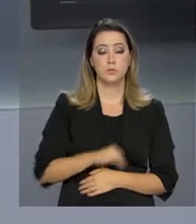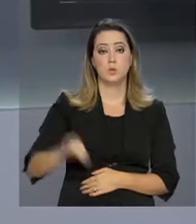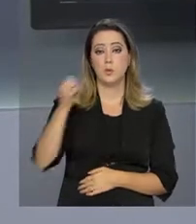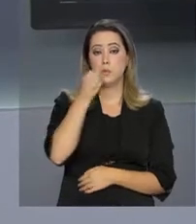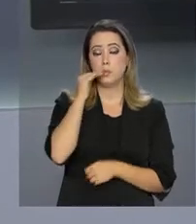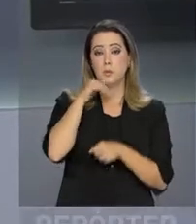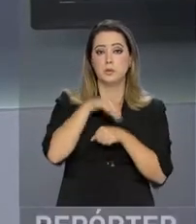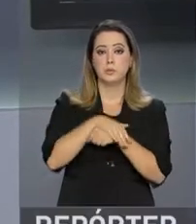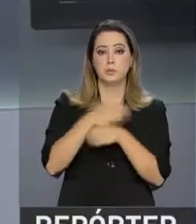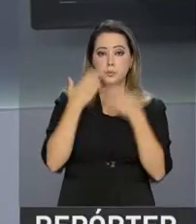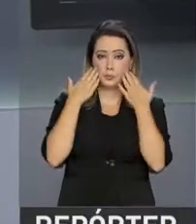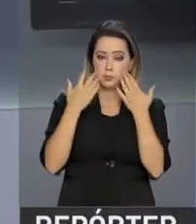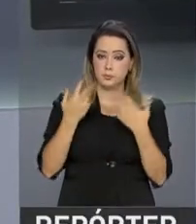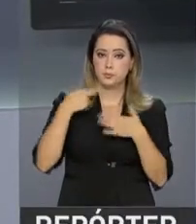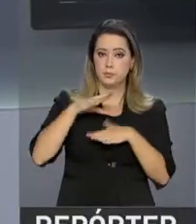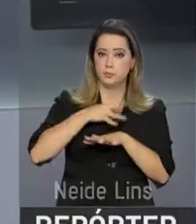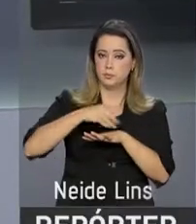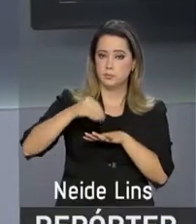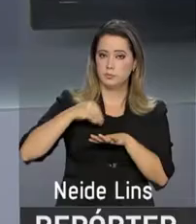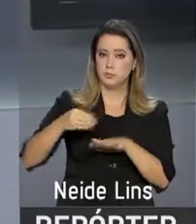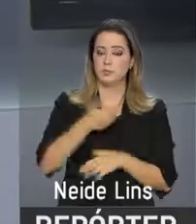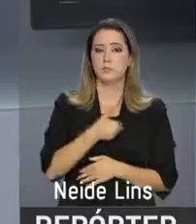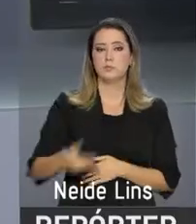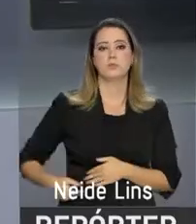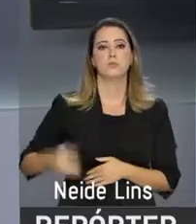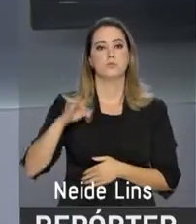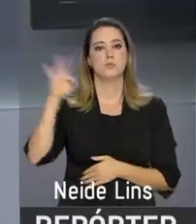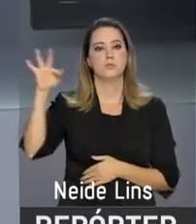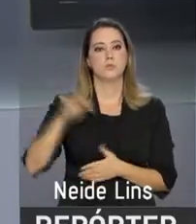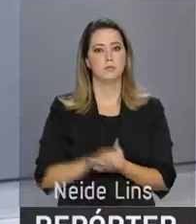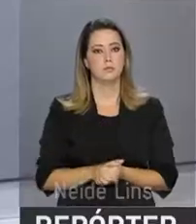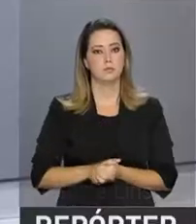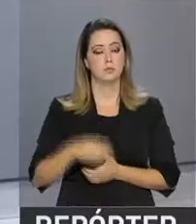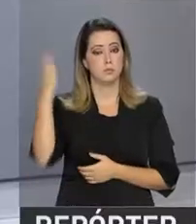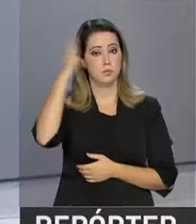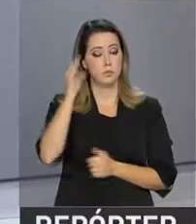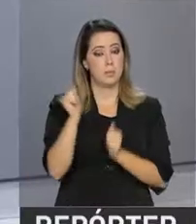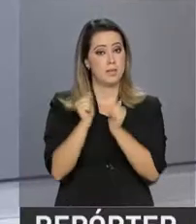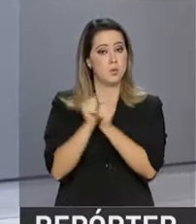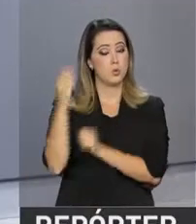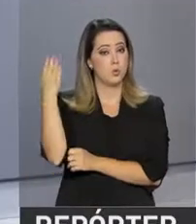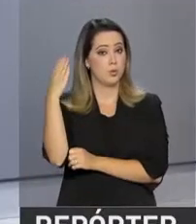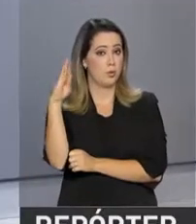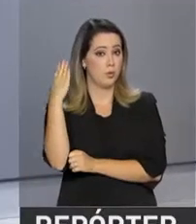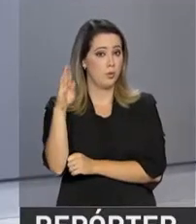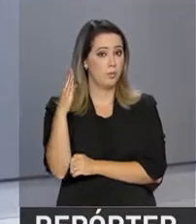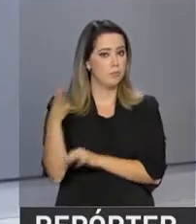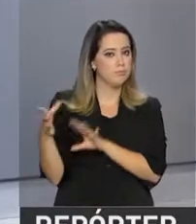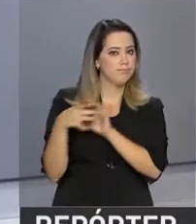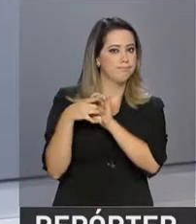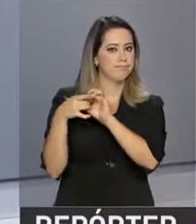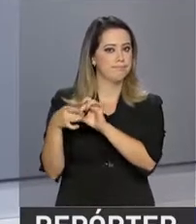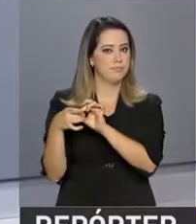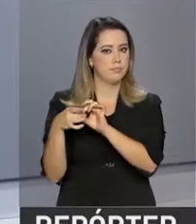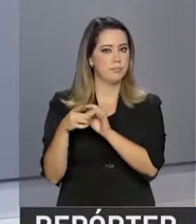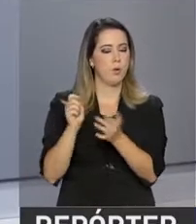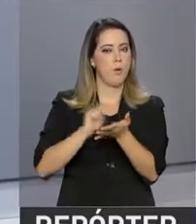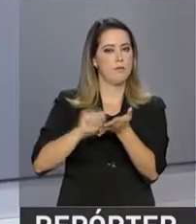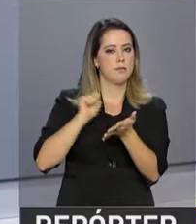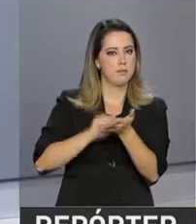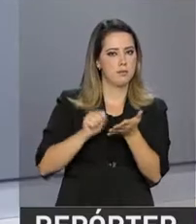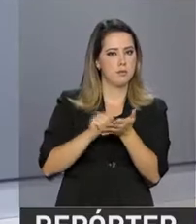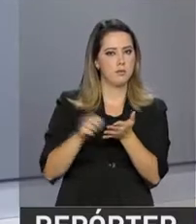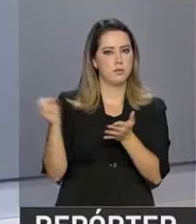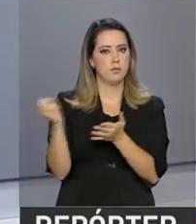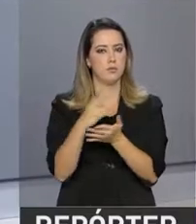Olá, boa noite. Começa agora o Repórter NBR com as notícias do governo federal. Brasil e Bolívia estreitam as relações com a assinatura